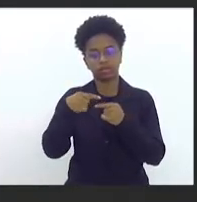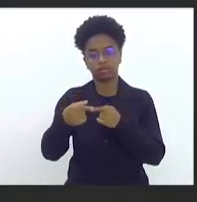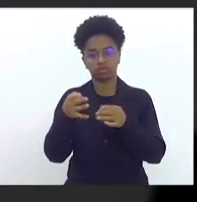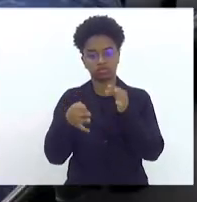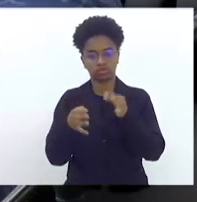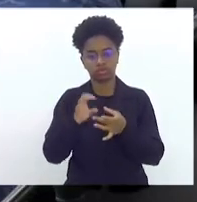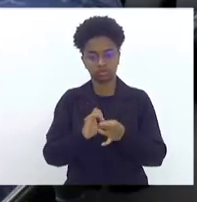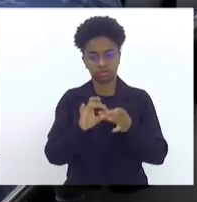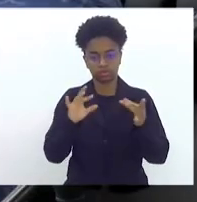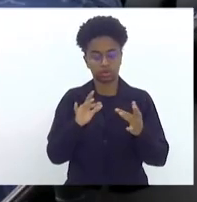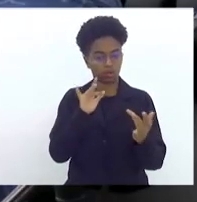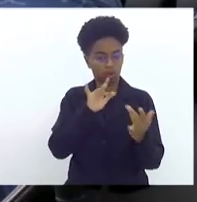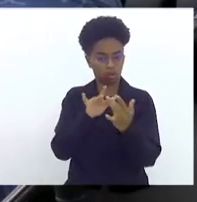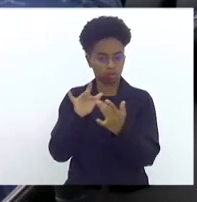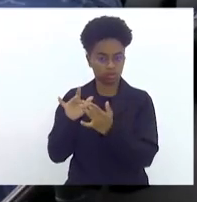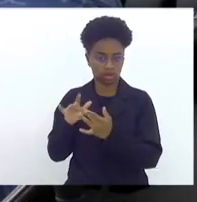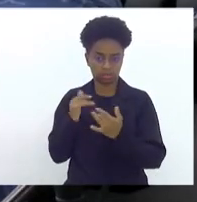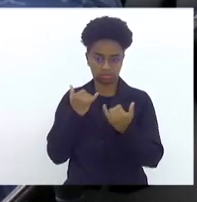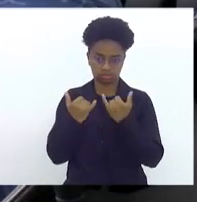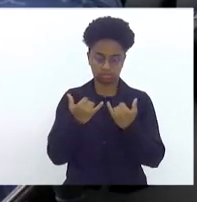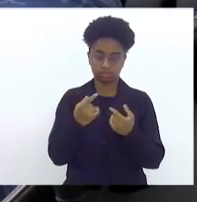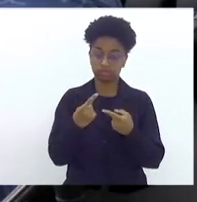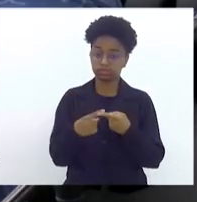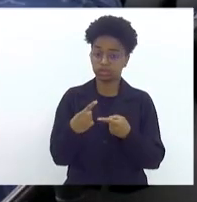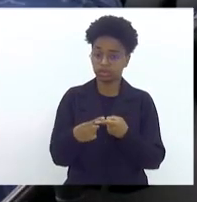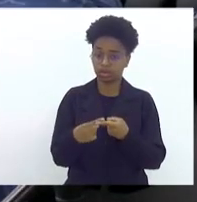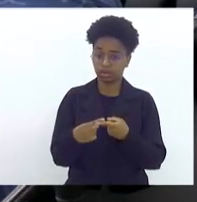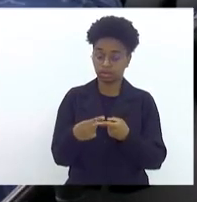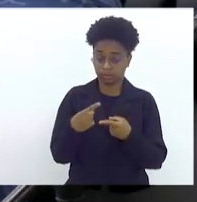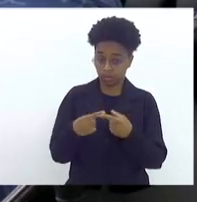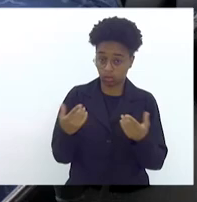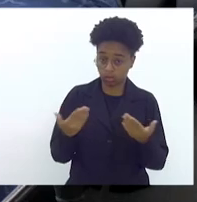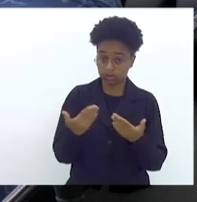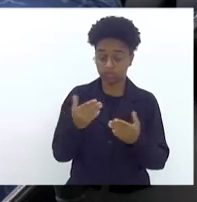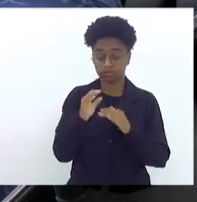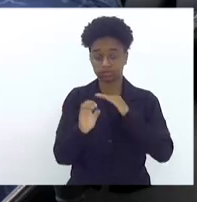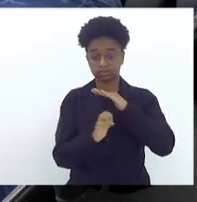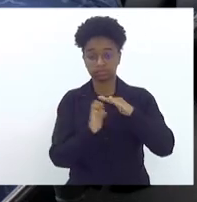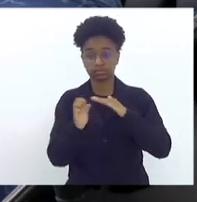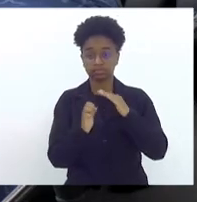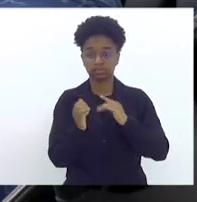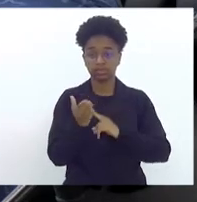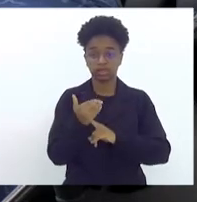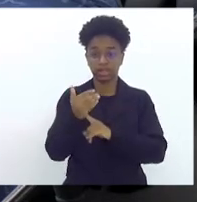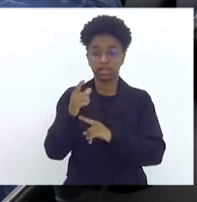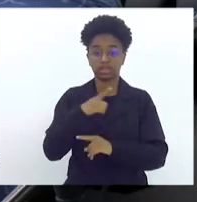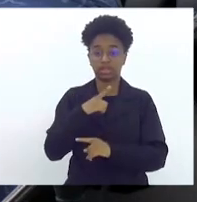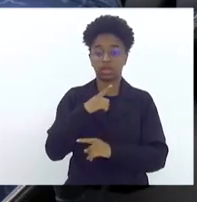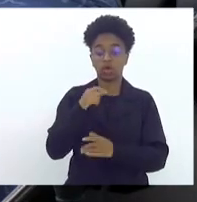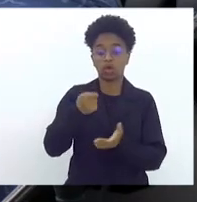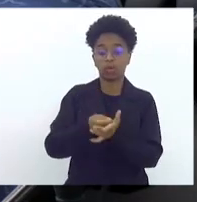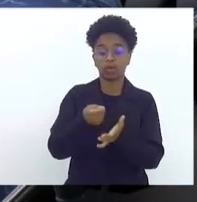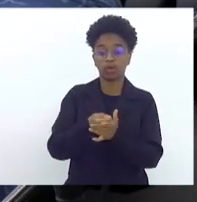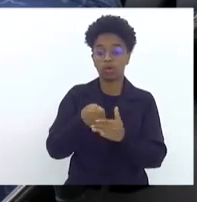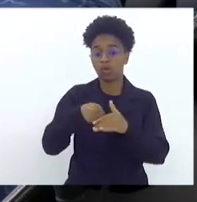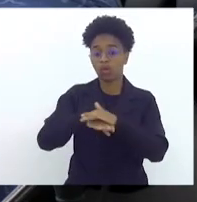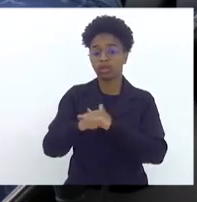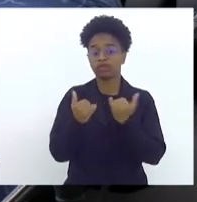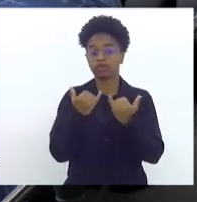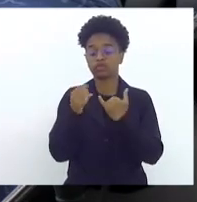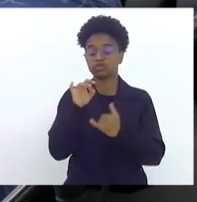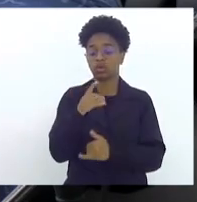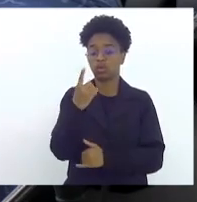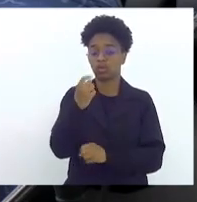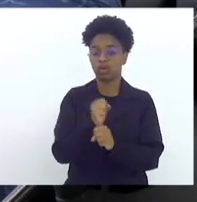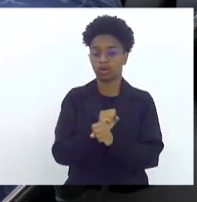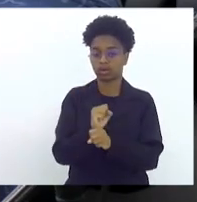juiz autoriza o acesso porque é porque hoje as empresas tecnologias só tem um ano obrigatoriedade de guardar esses dados durante um